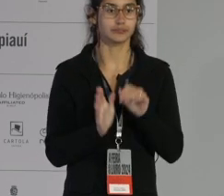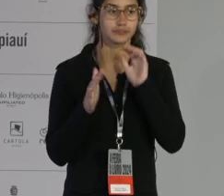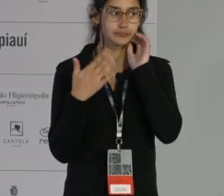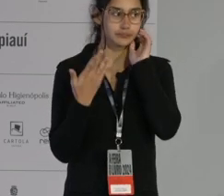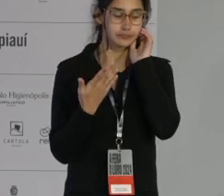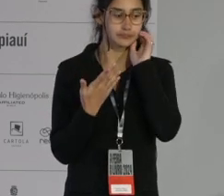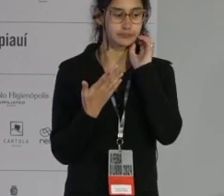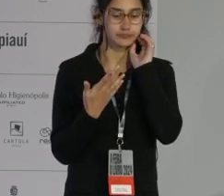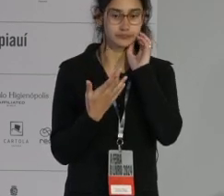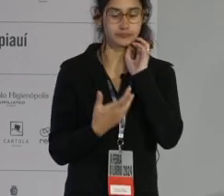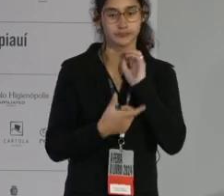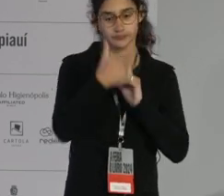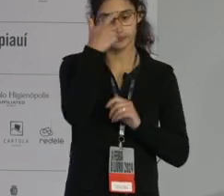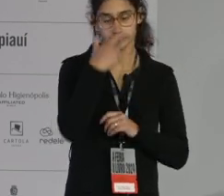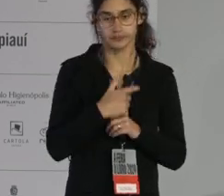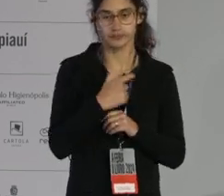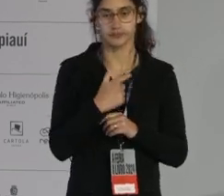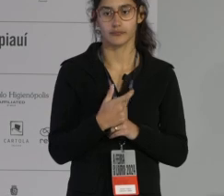eu sou